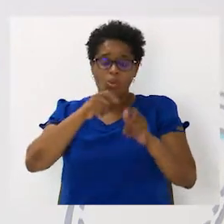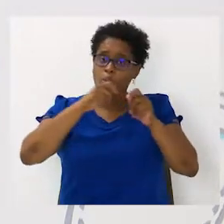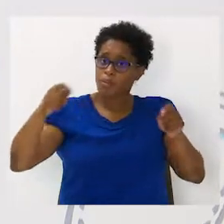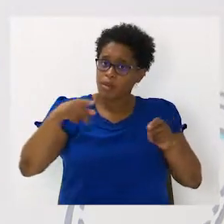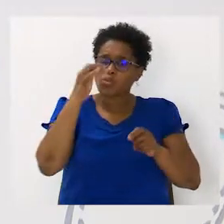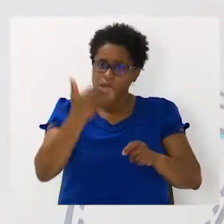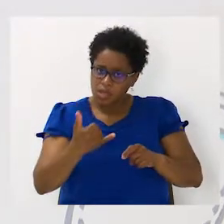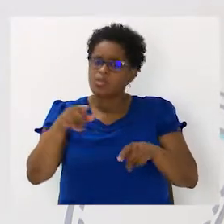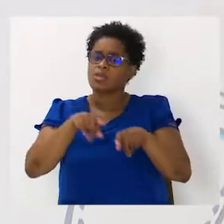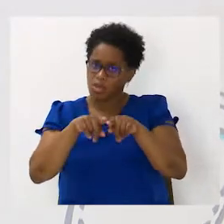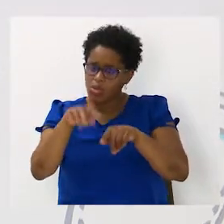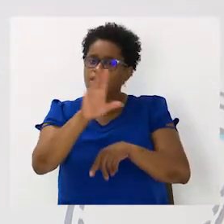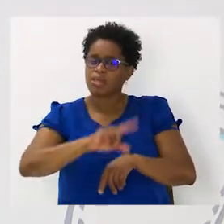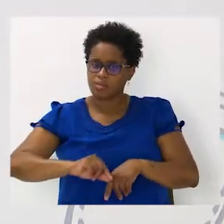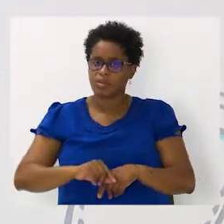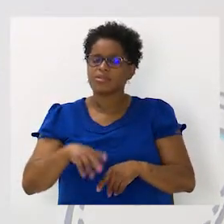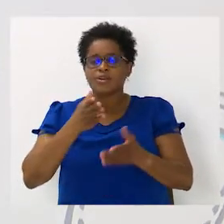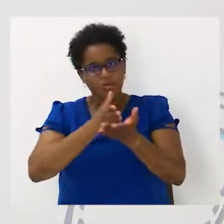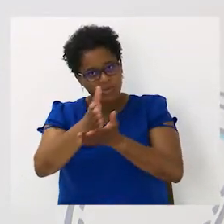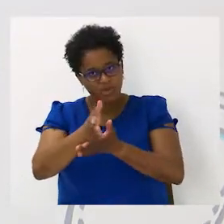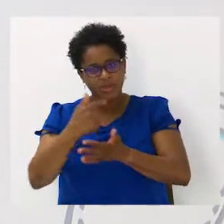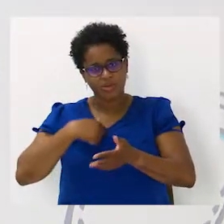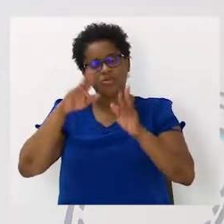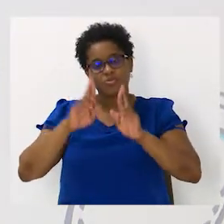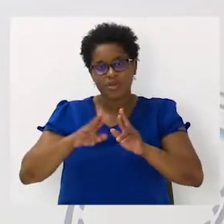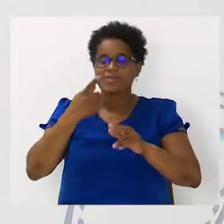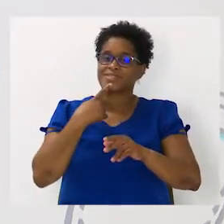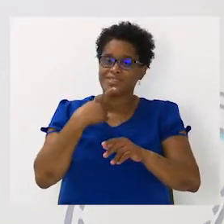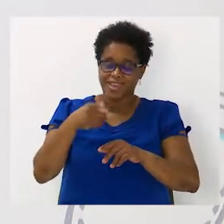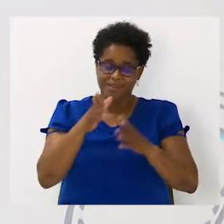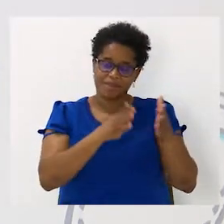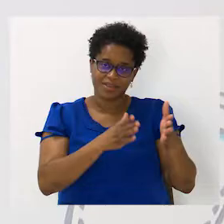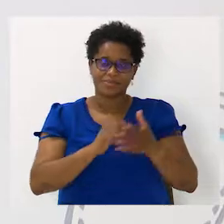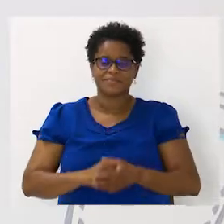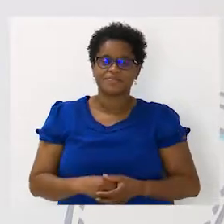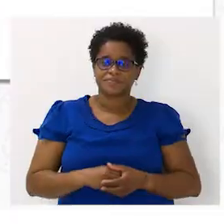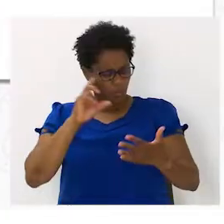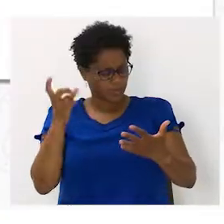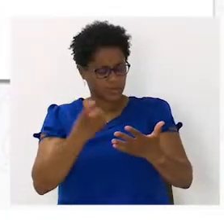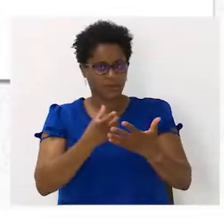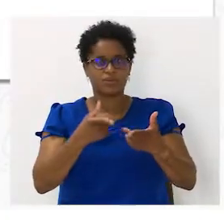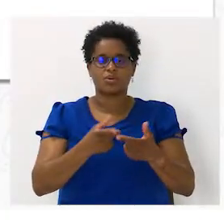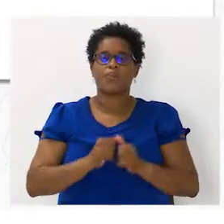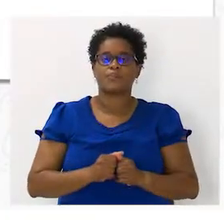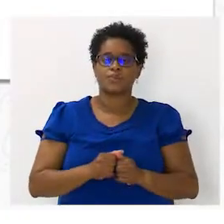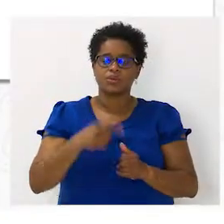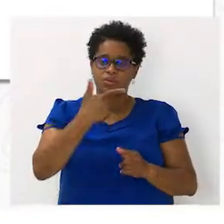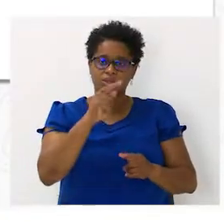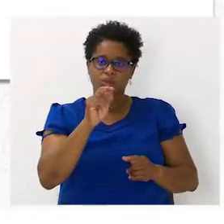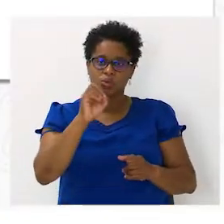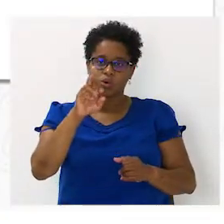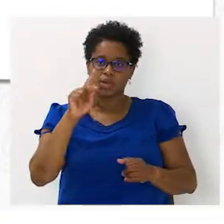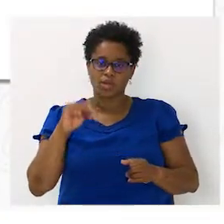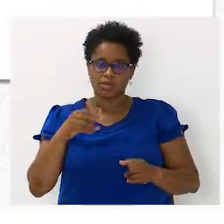Y, da mesma forma. Vamos prosseguir? Espero que tenham entendido essa parte. Observação.